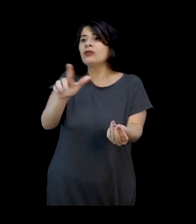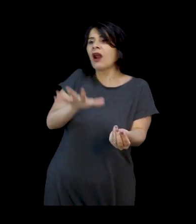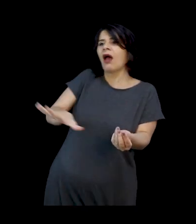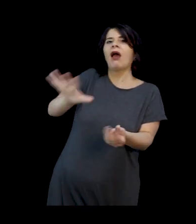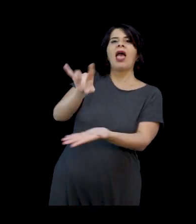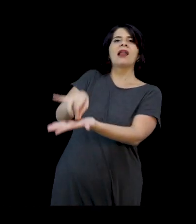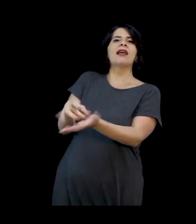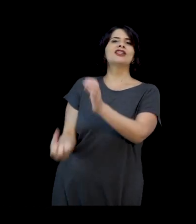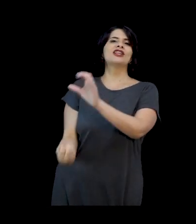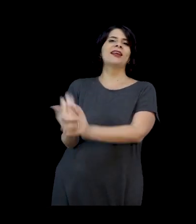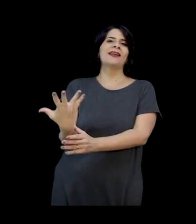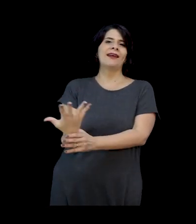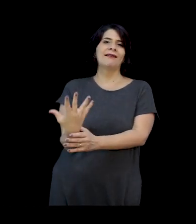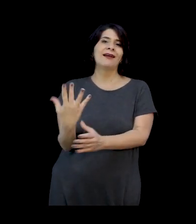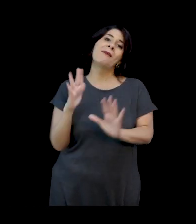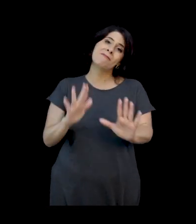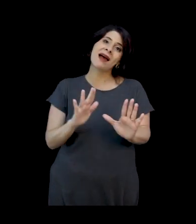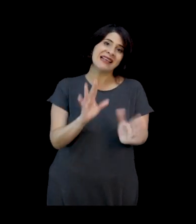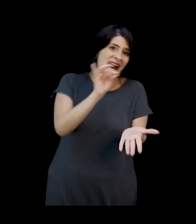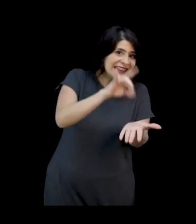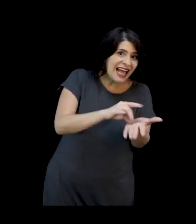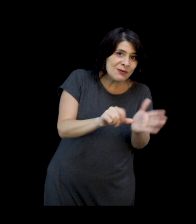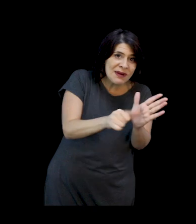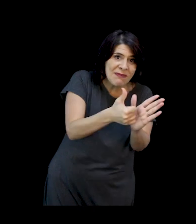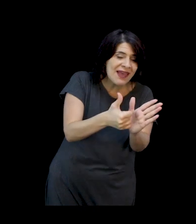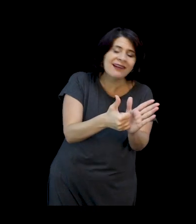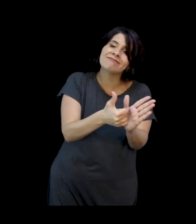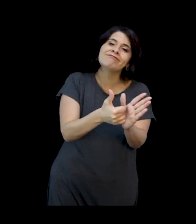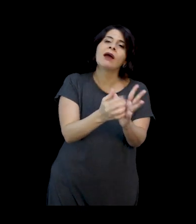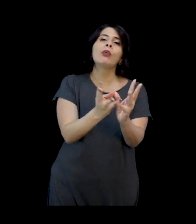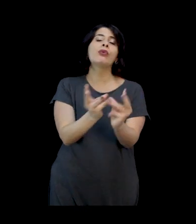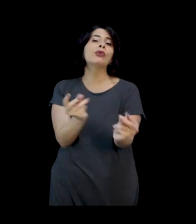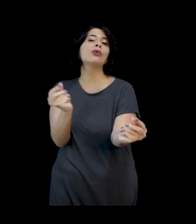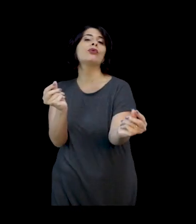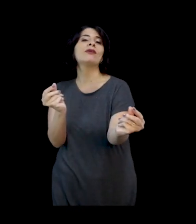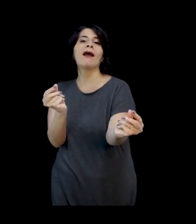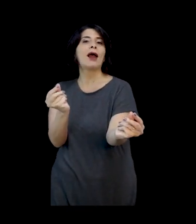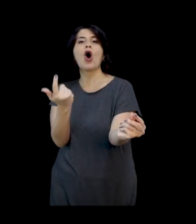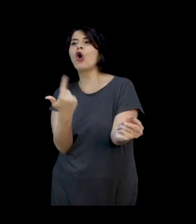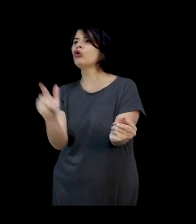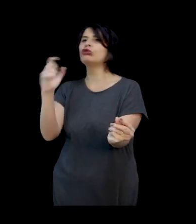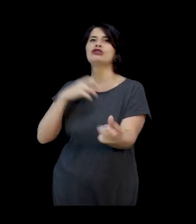esfera de realidade já absolutamente distante